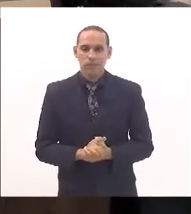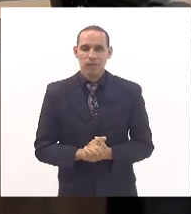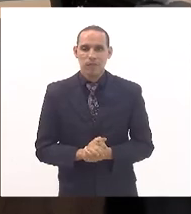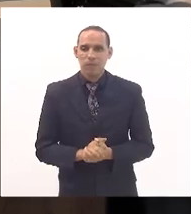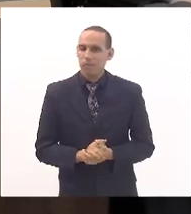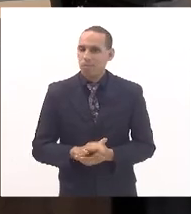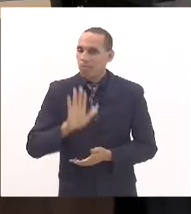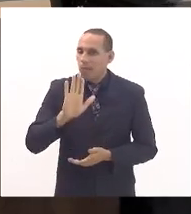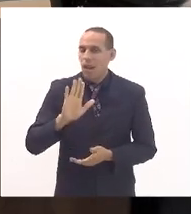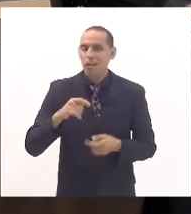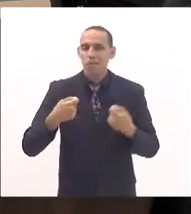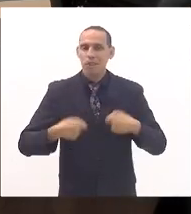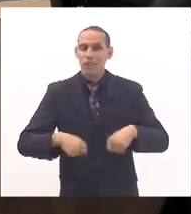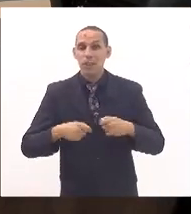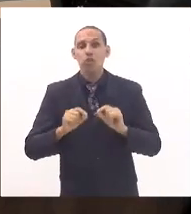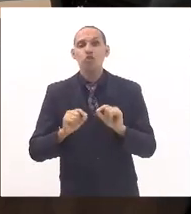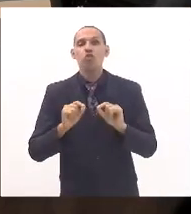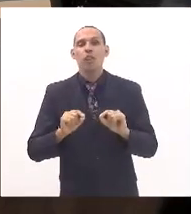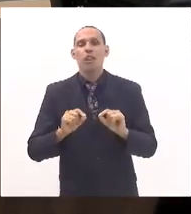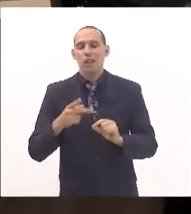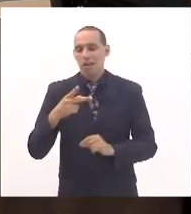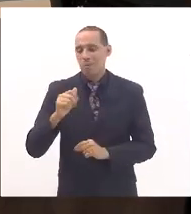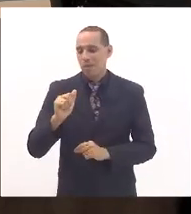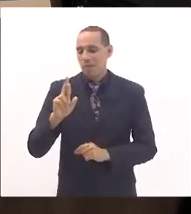Mas tem que ter como